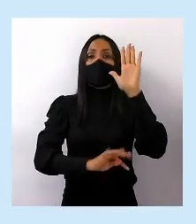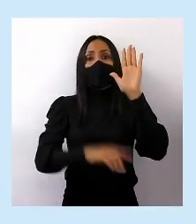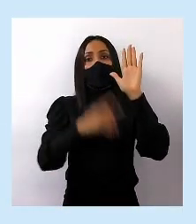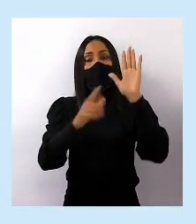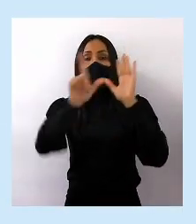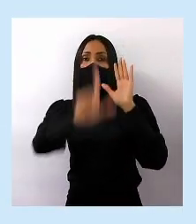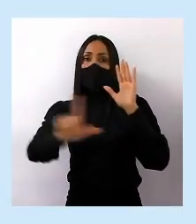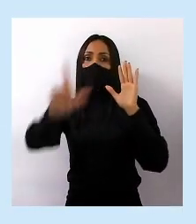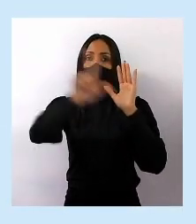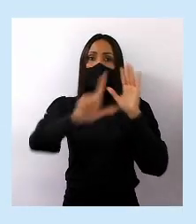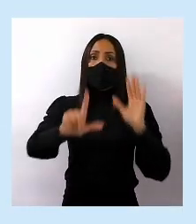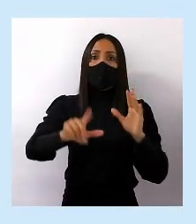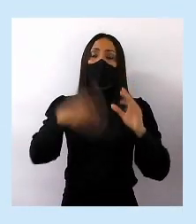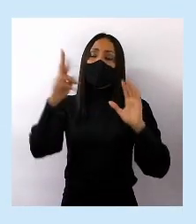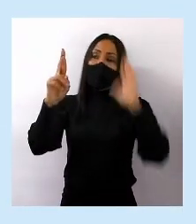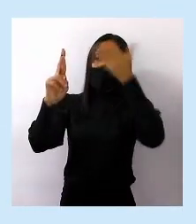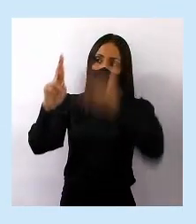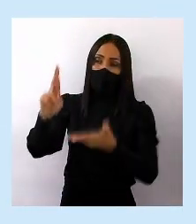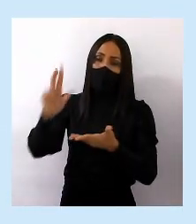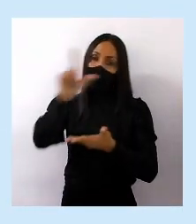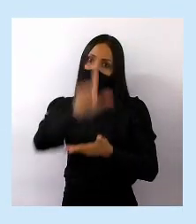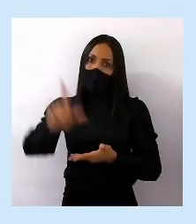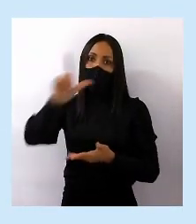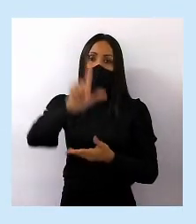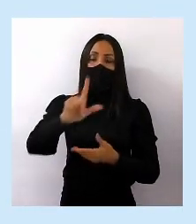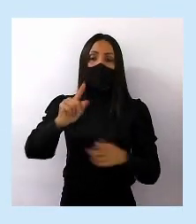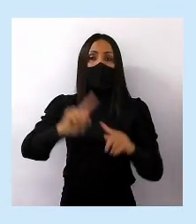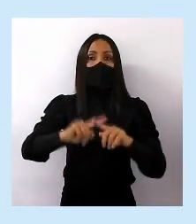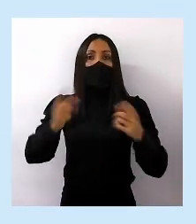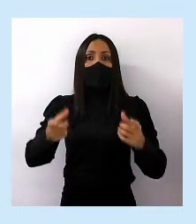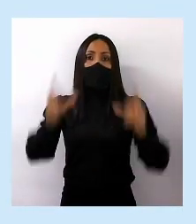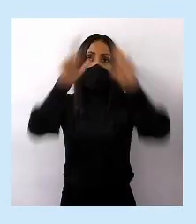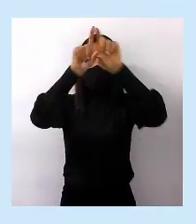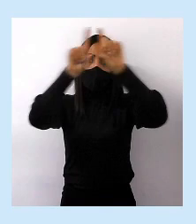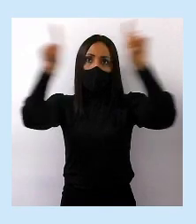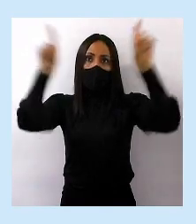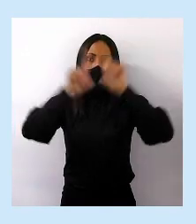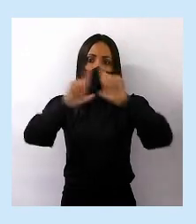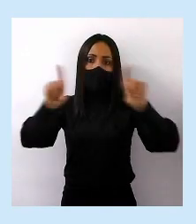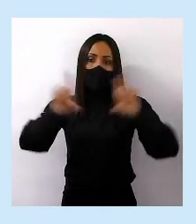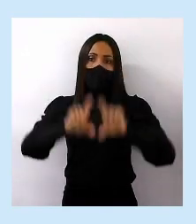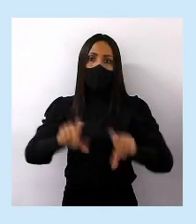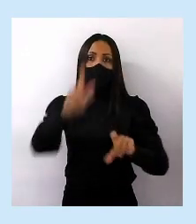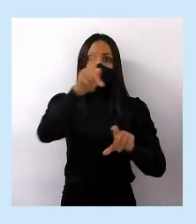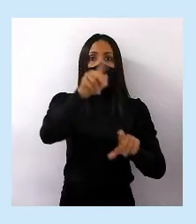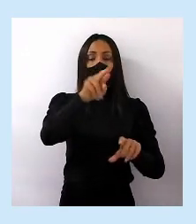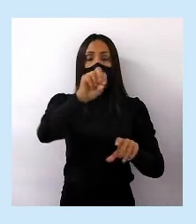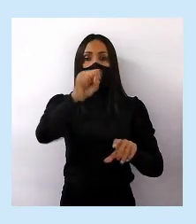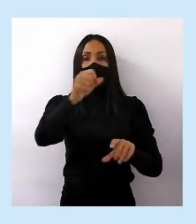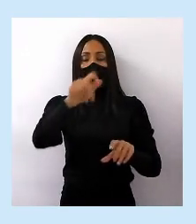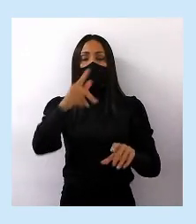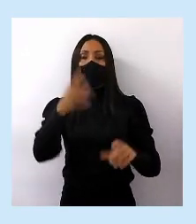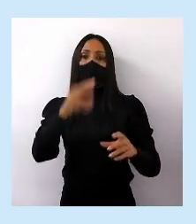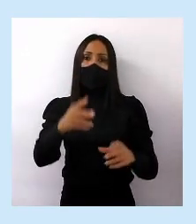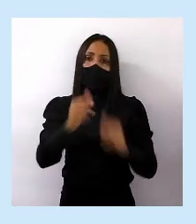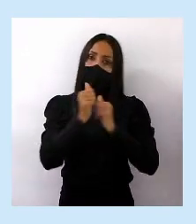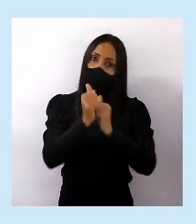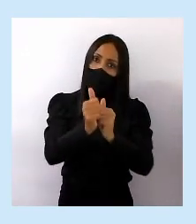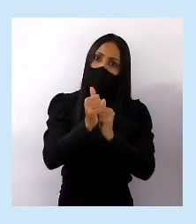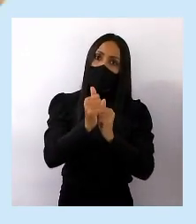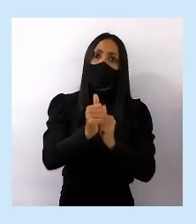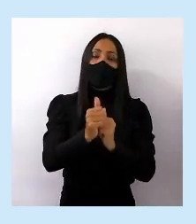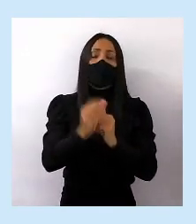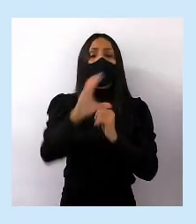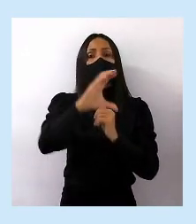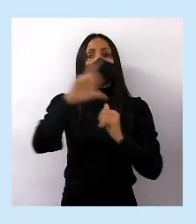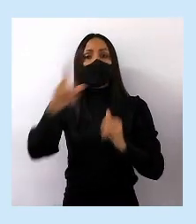poema é a grande referência da literatura, né? Mas as prosas, né, os textos em prosa estão aí para vocês também acompanharem com os nossos clássicos,